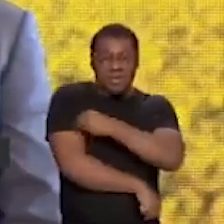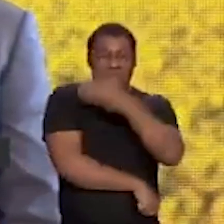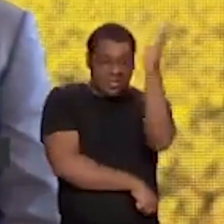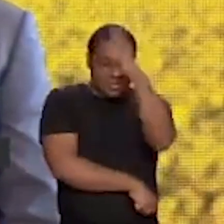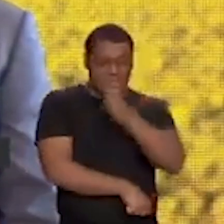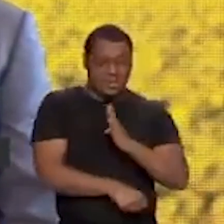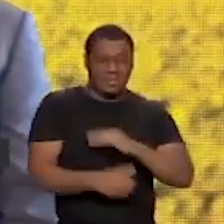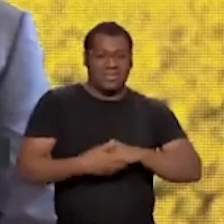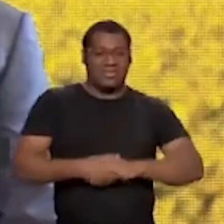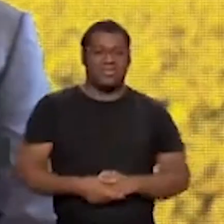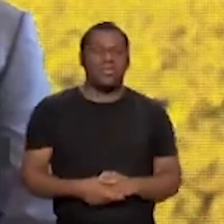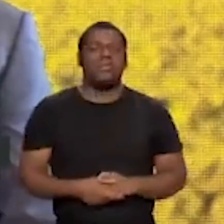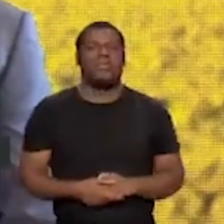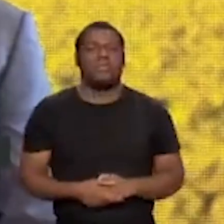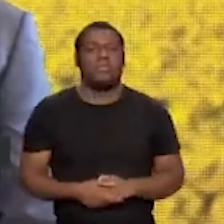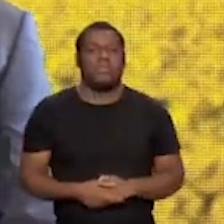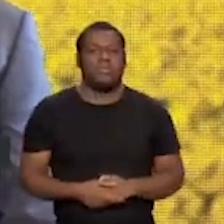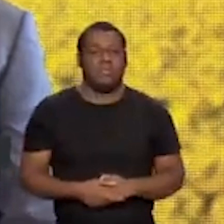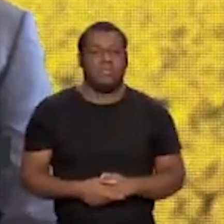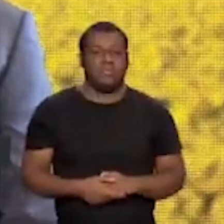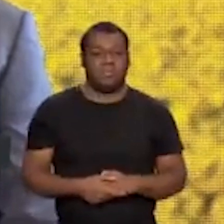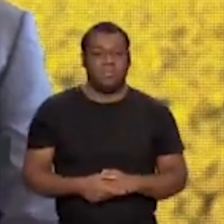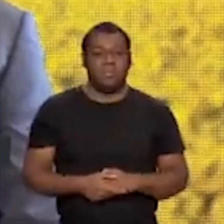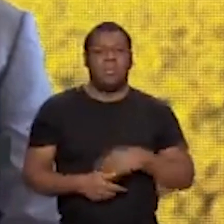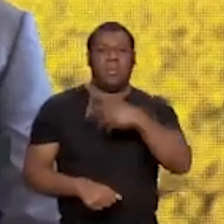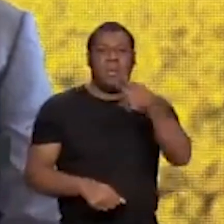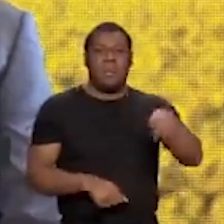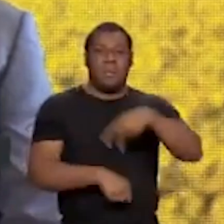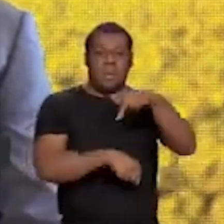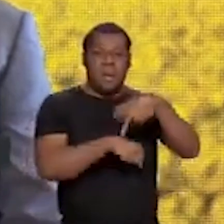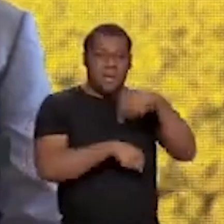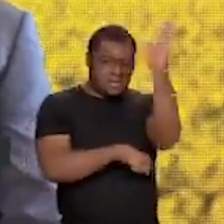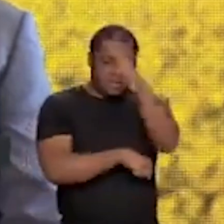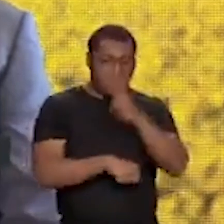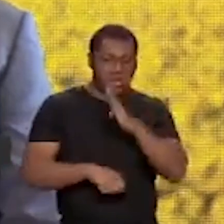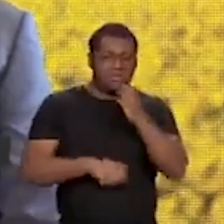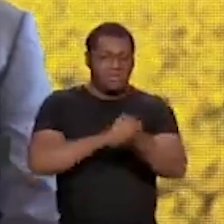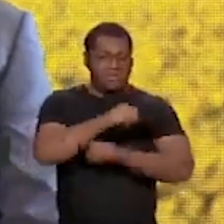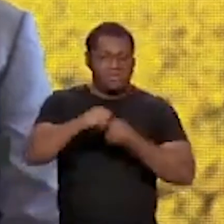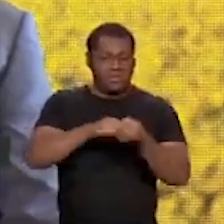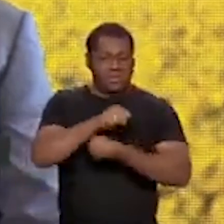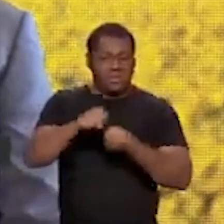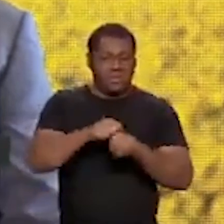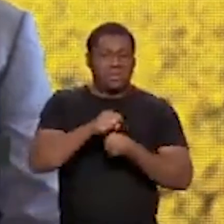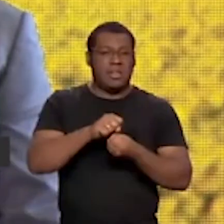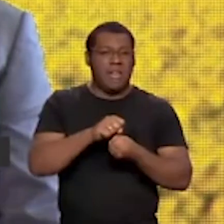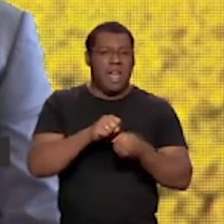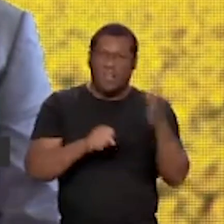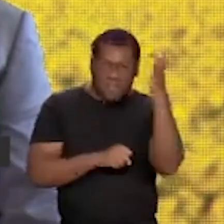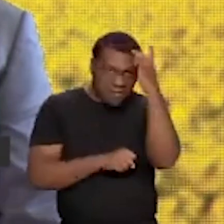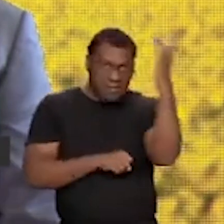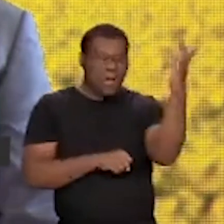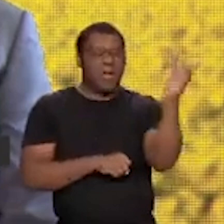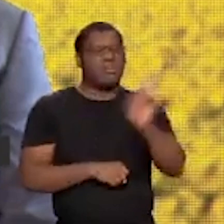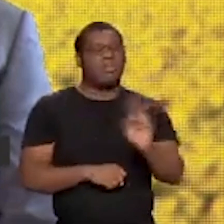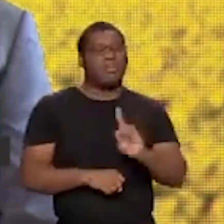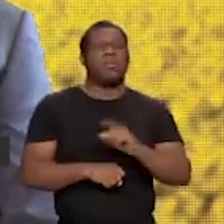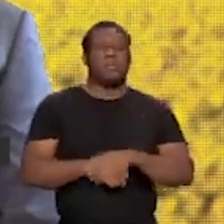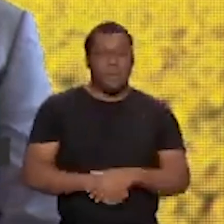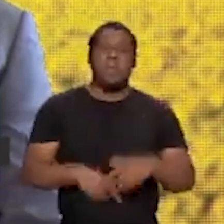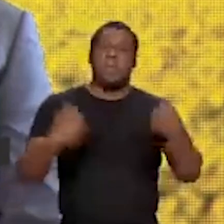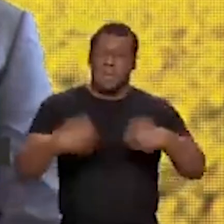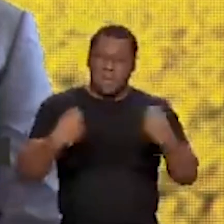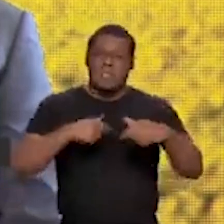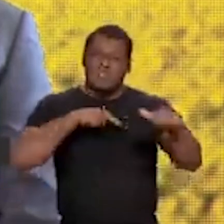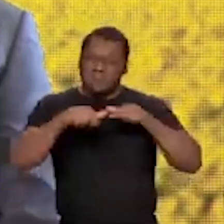transição. Não se vai tornar um país sustentável, um setor sustentável da noite para o dia. Isso é